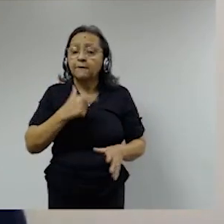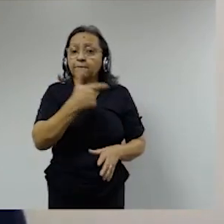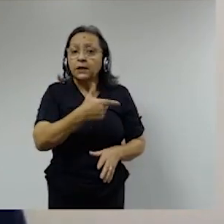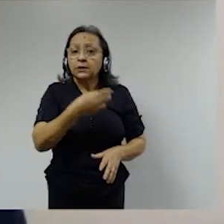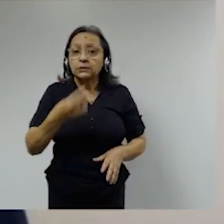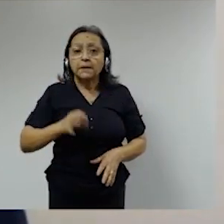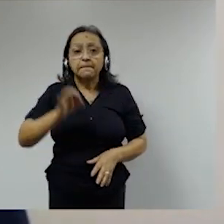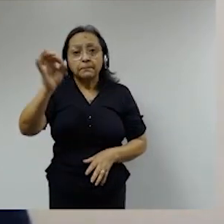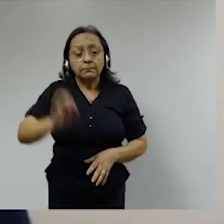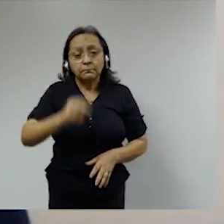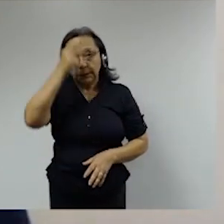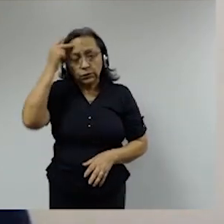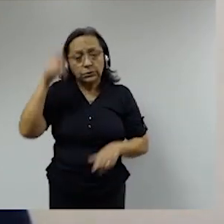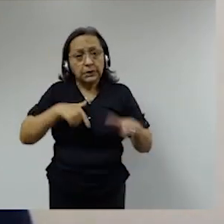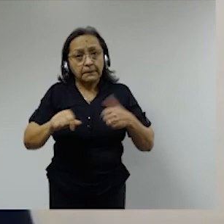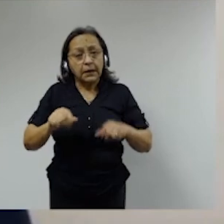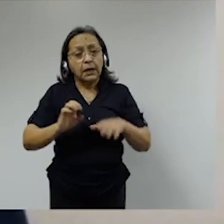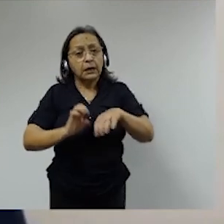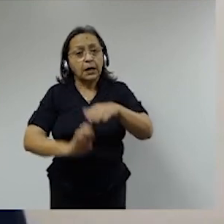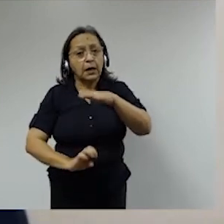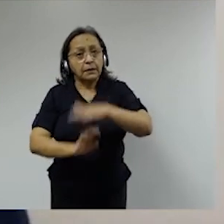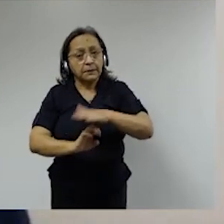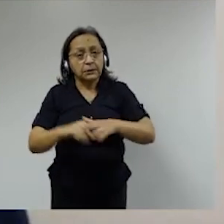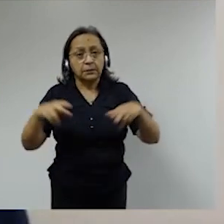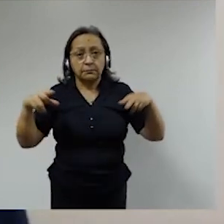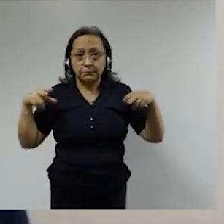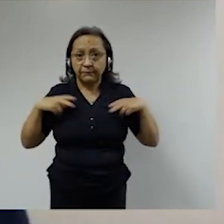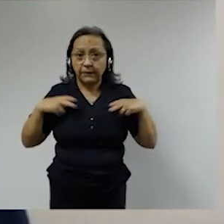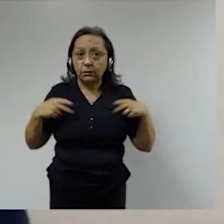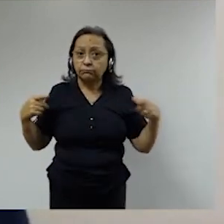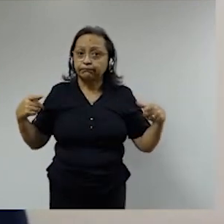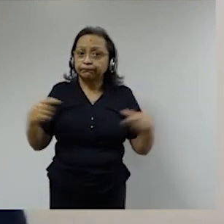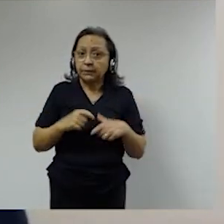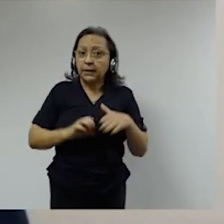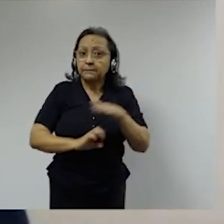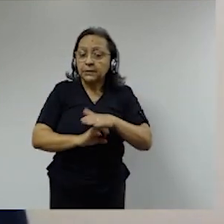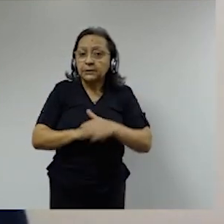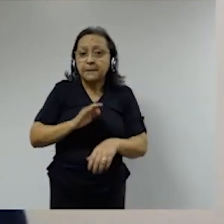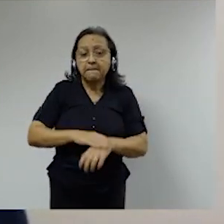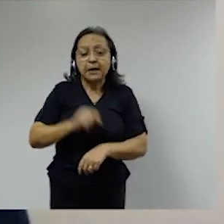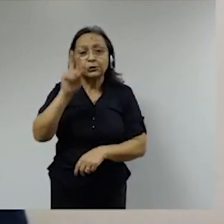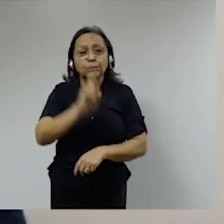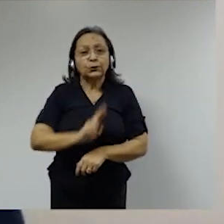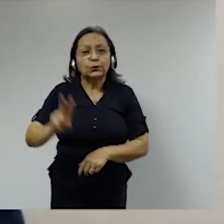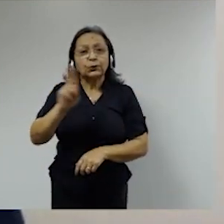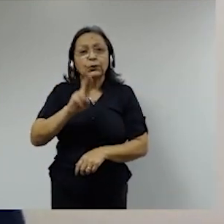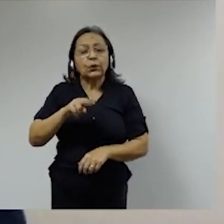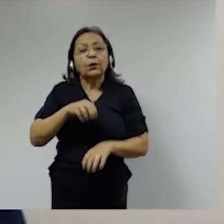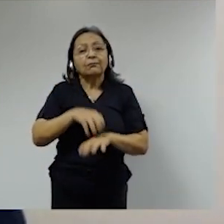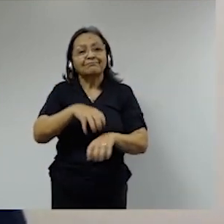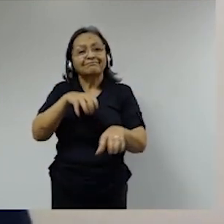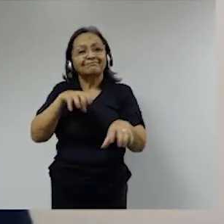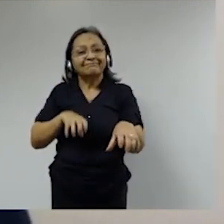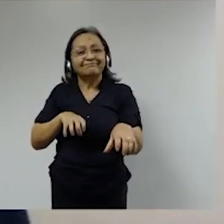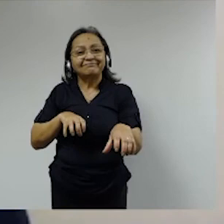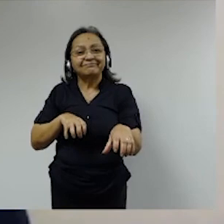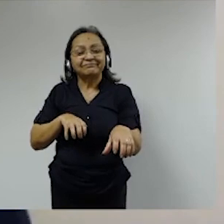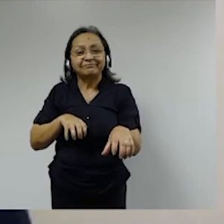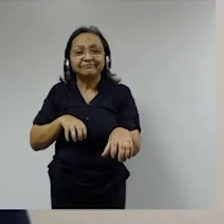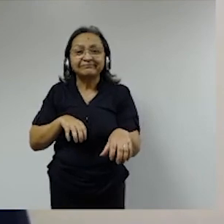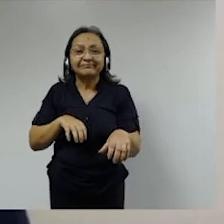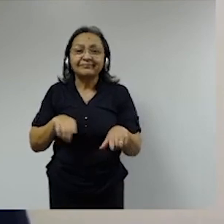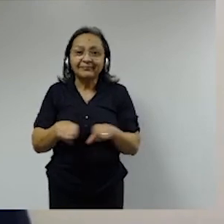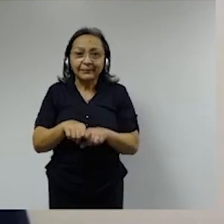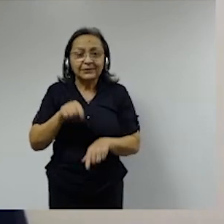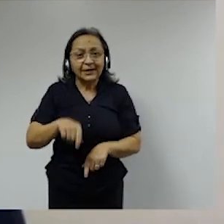do setor privado, sendo as microempresas as que mais se utilizam no teletrabalho. Já